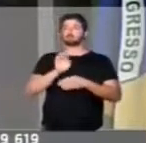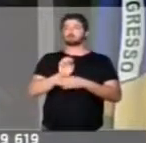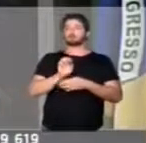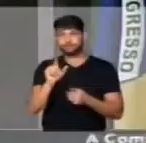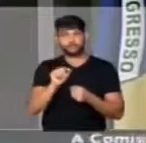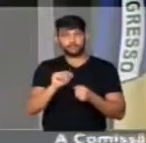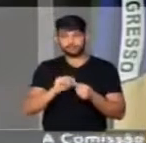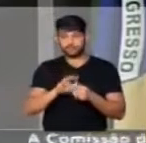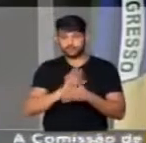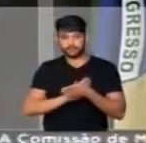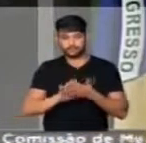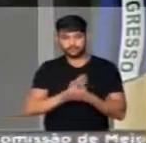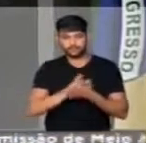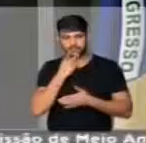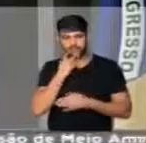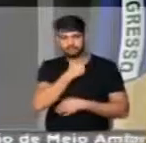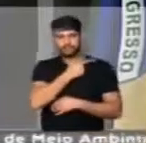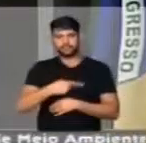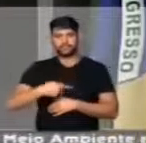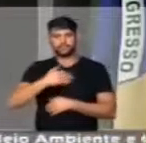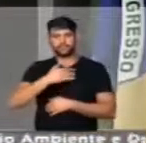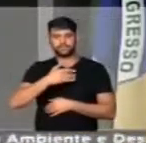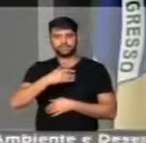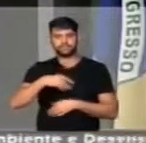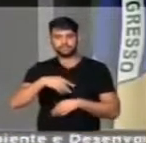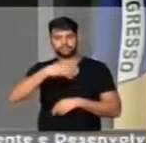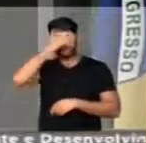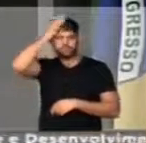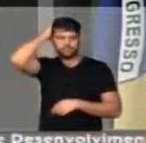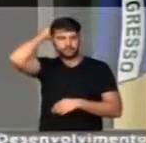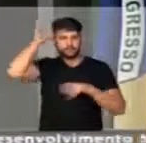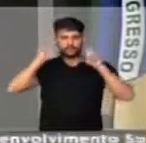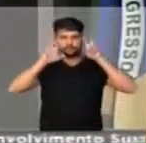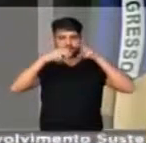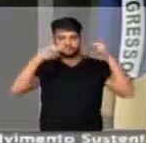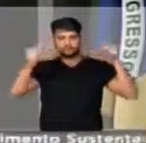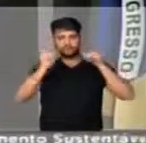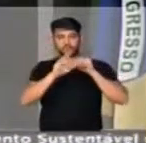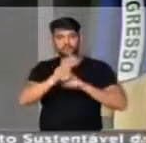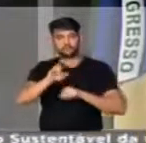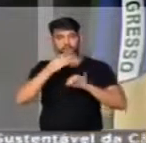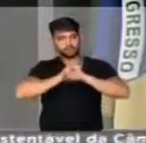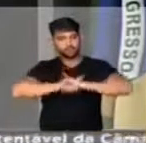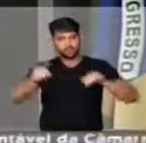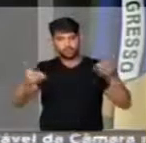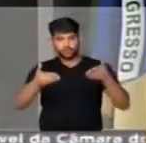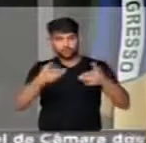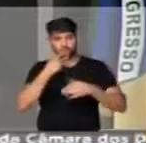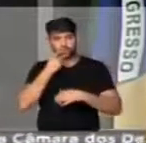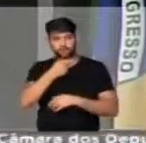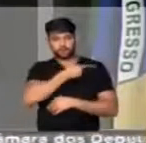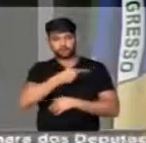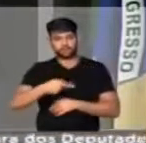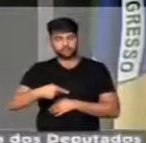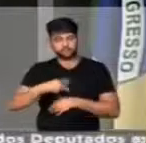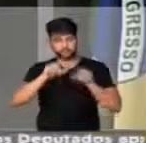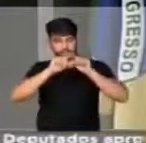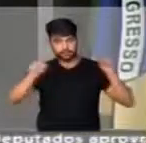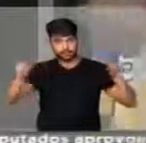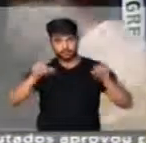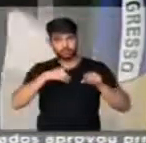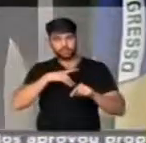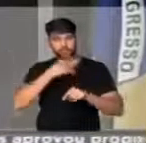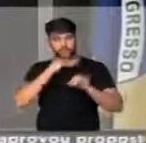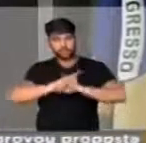com a União. Disse o presidente Michel Temer, abre aspas, o que estamos anunciando hoje, palavras do presidente Michel Temer,